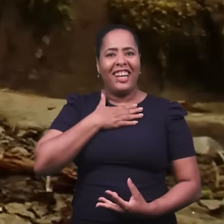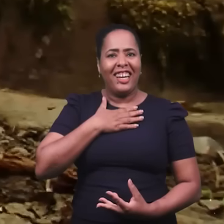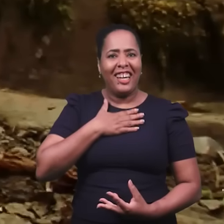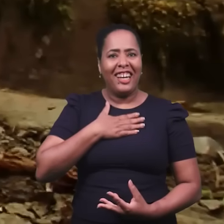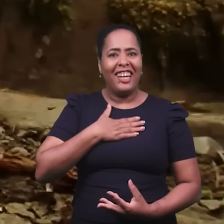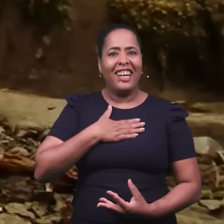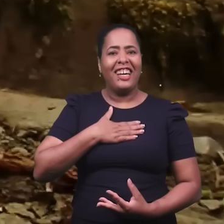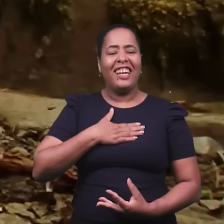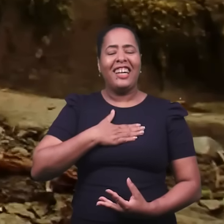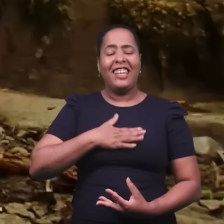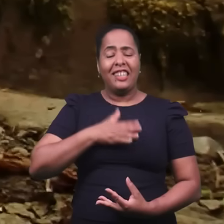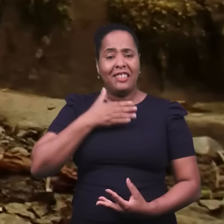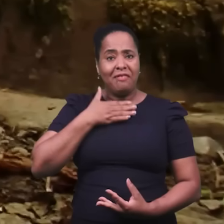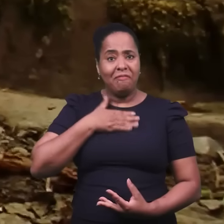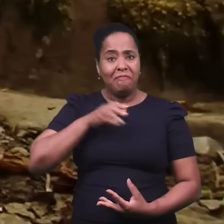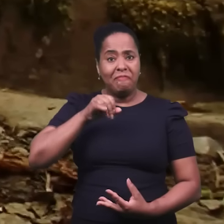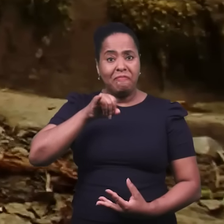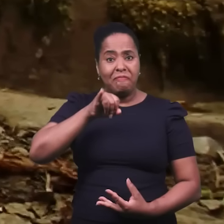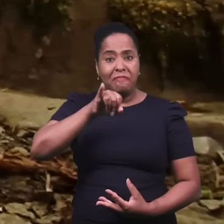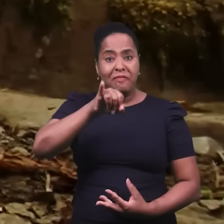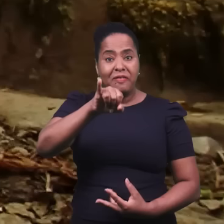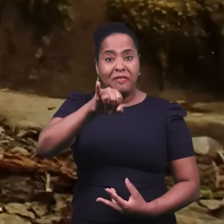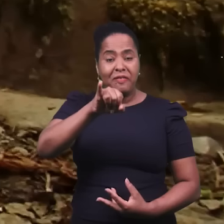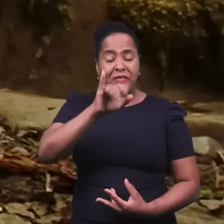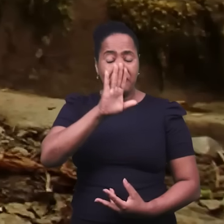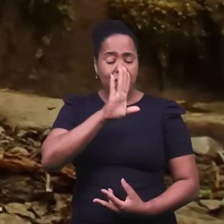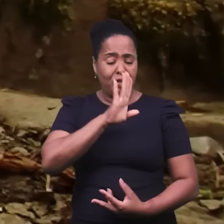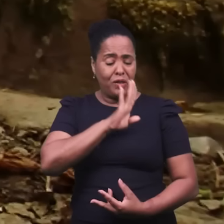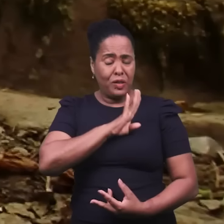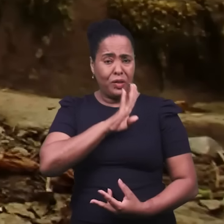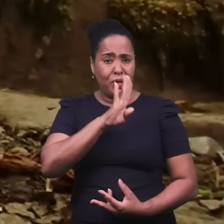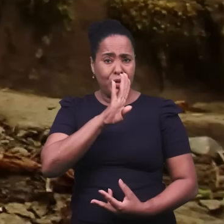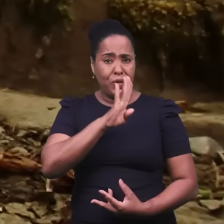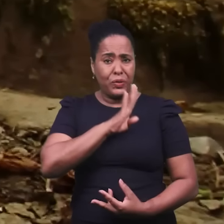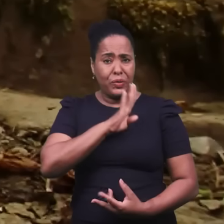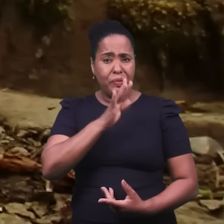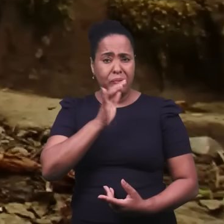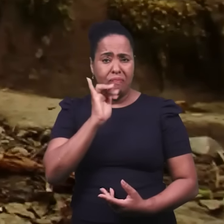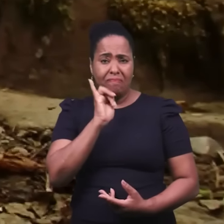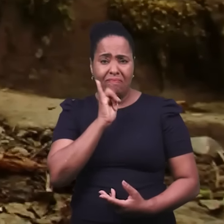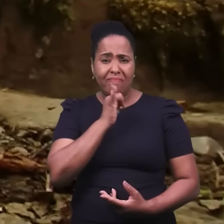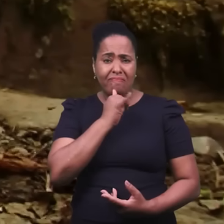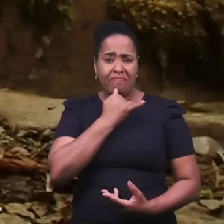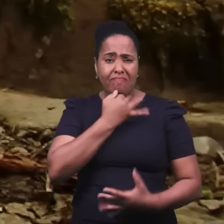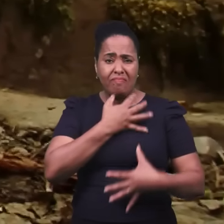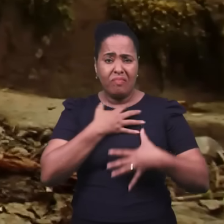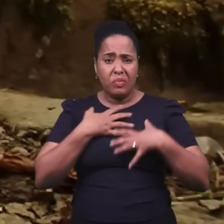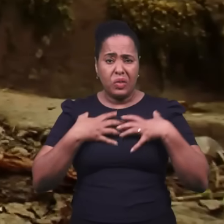Oh,